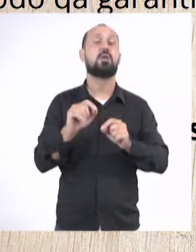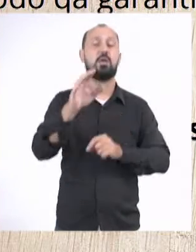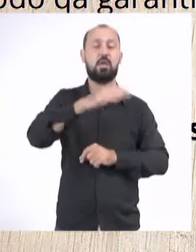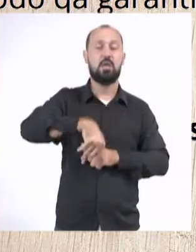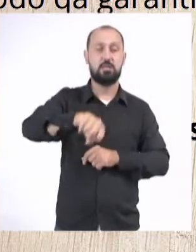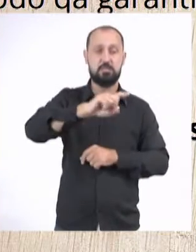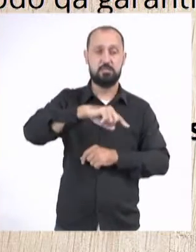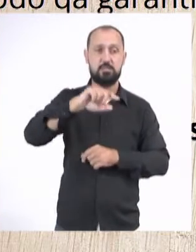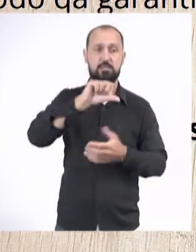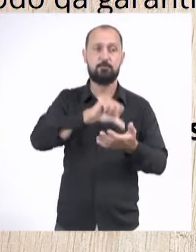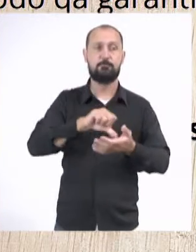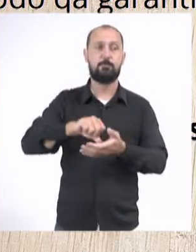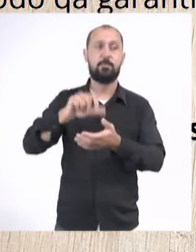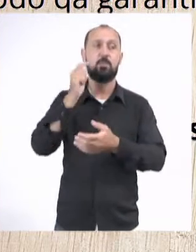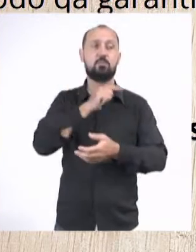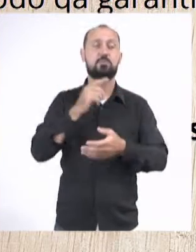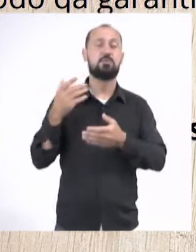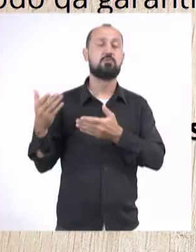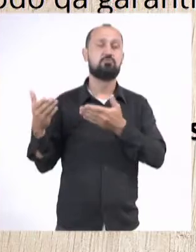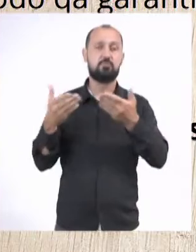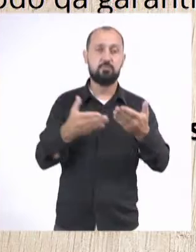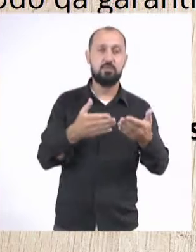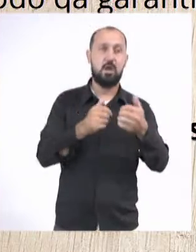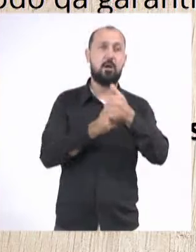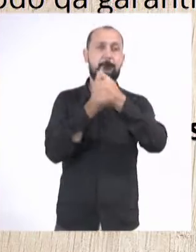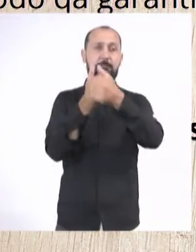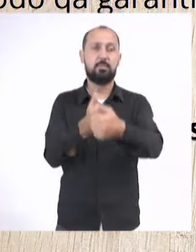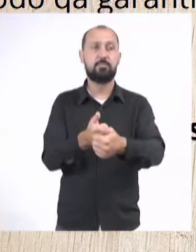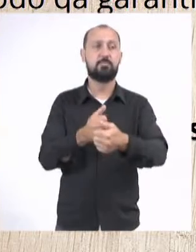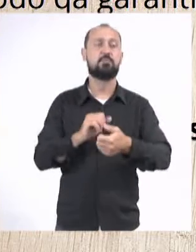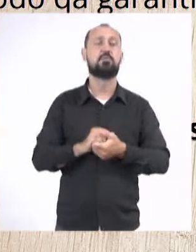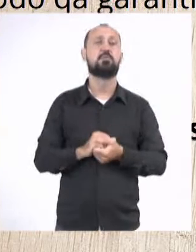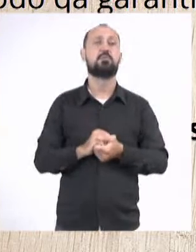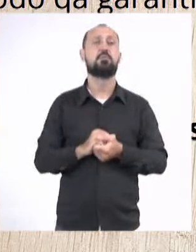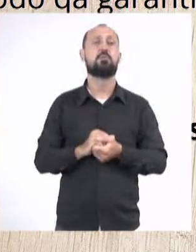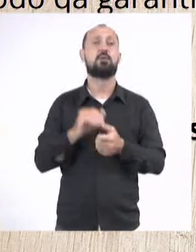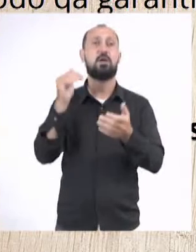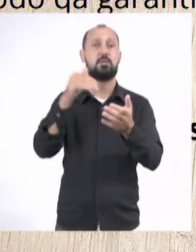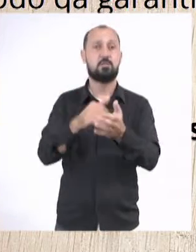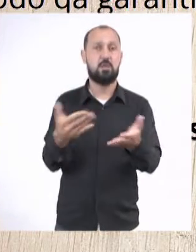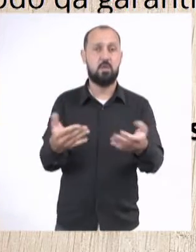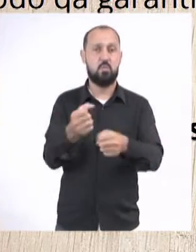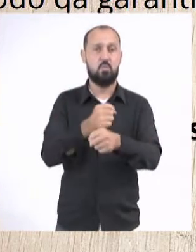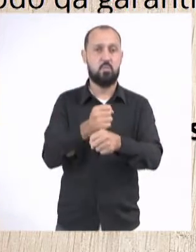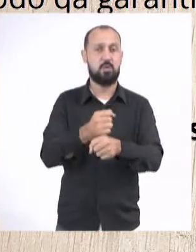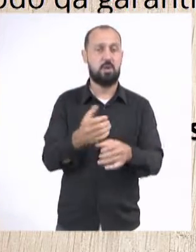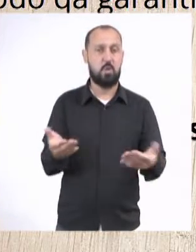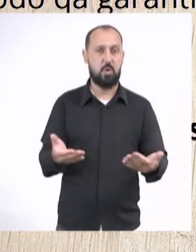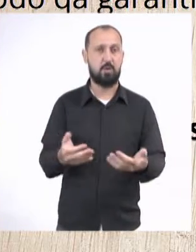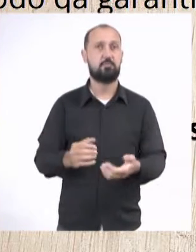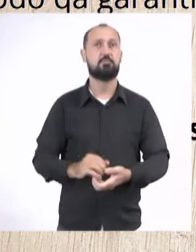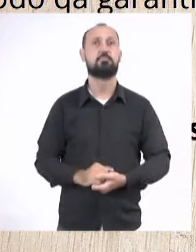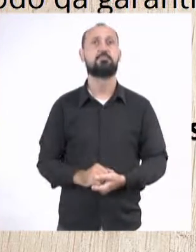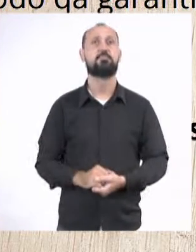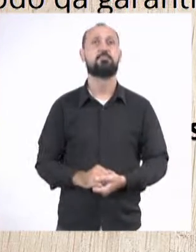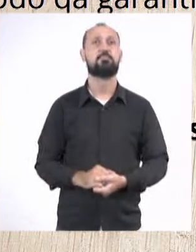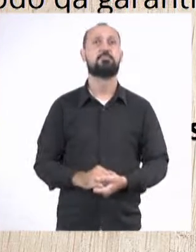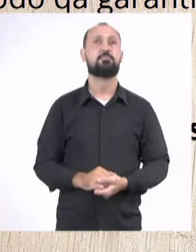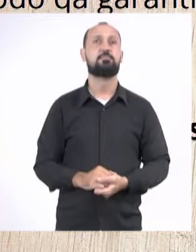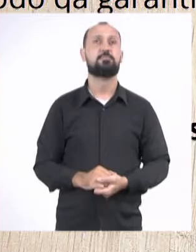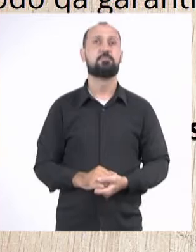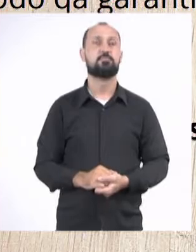unidades consigam ser visitadas, acompanhadas até o presente ano.